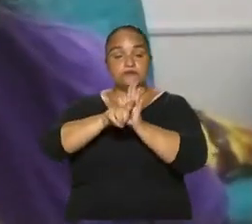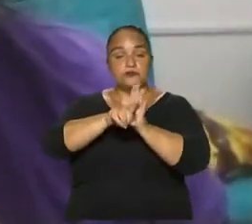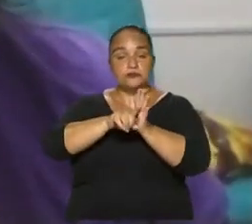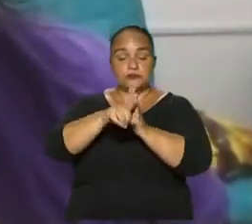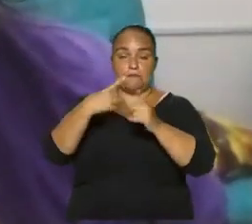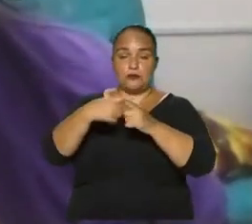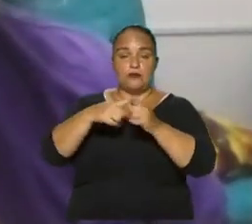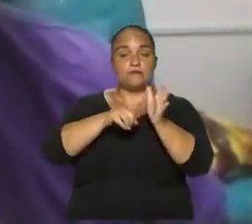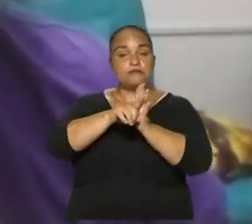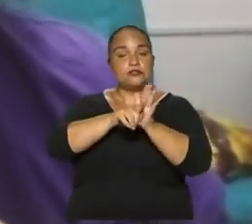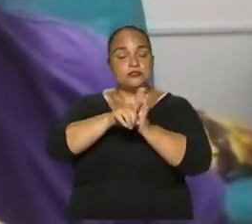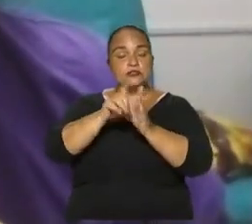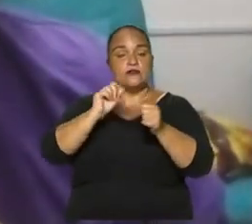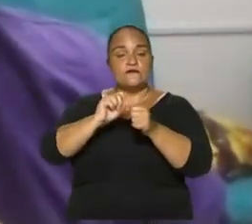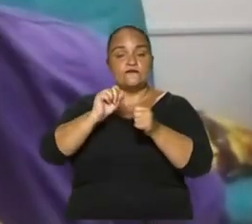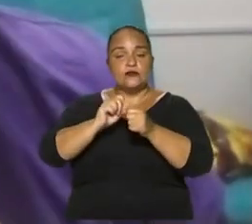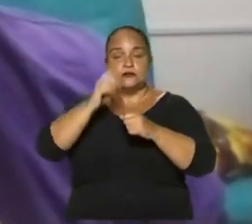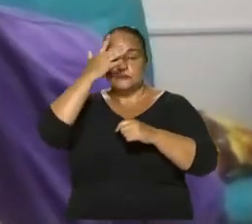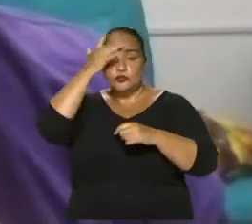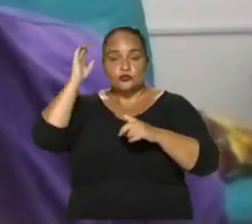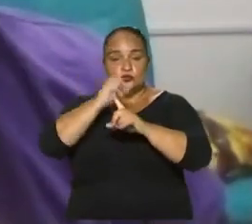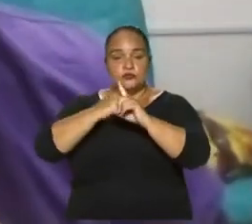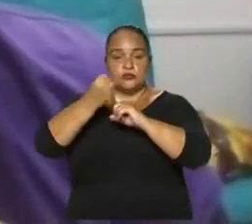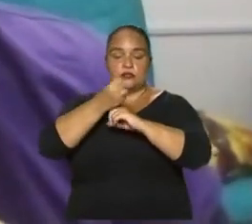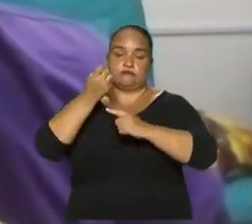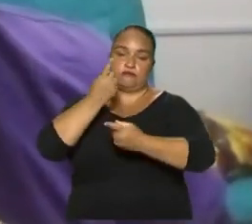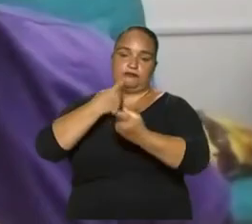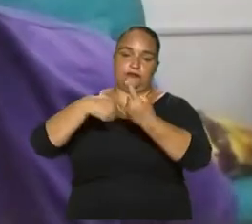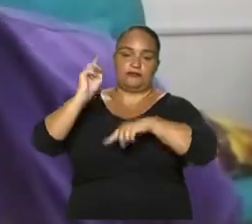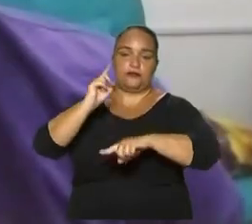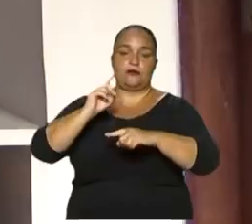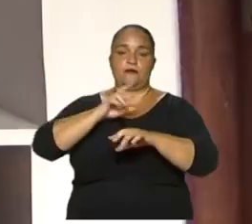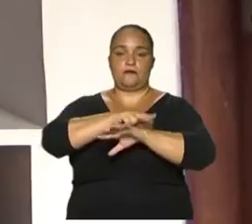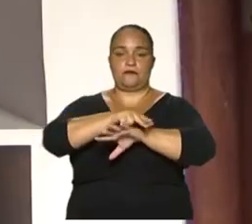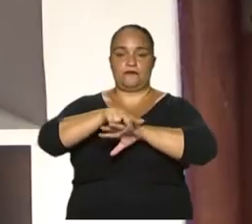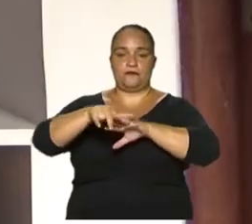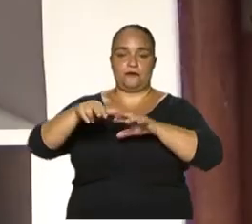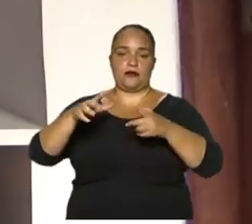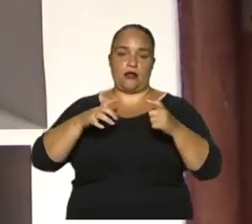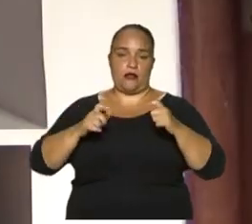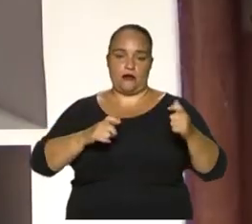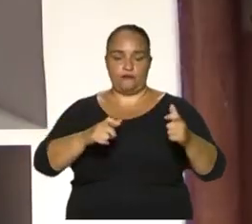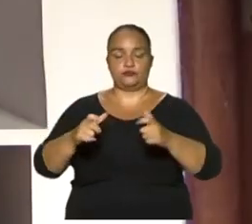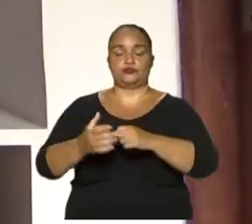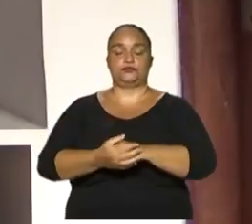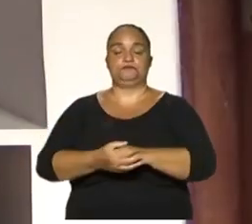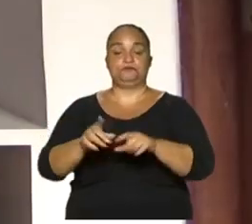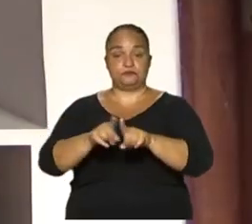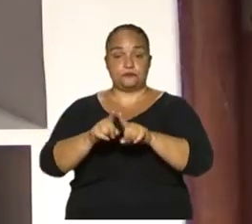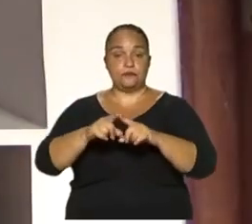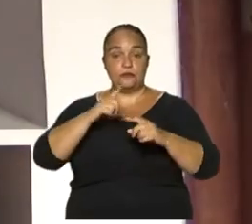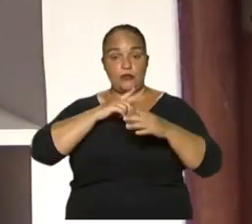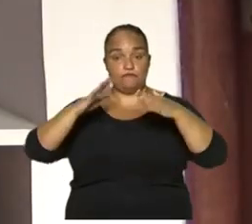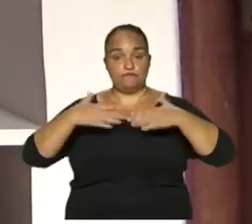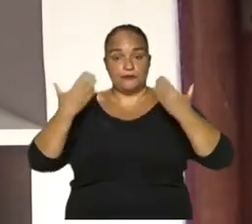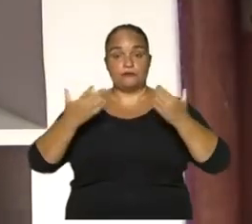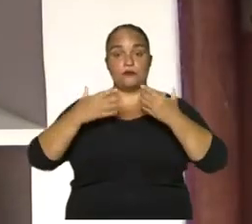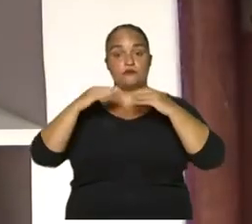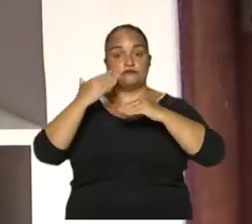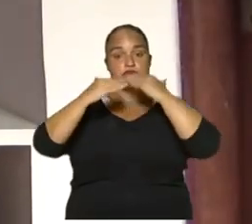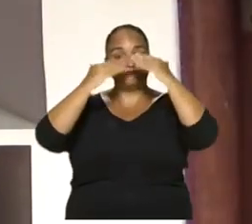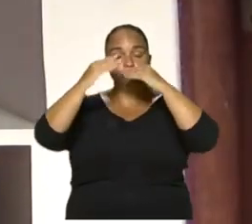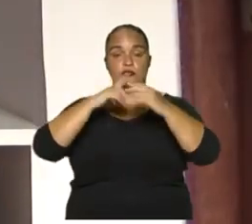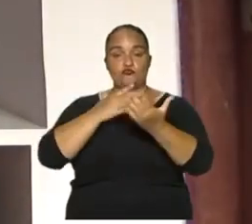que a pesquisa faz com que a sociedade avance nos mais variados campos. Tem também um impacto até mesmo no desempenho. Teve um